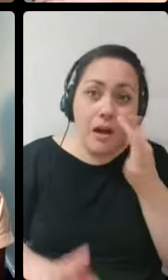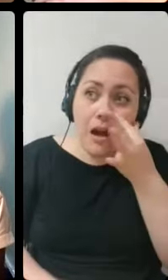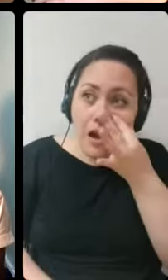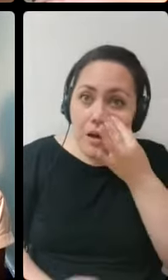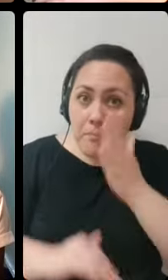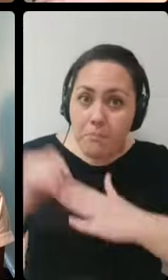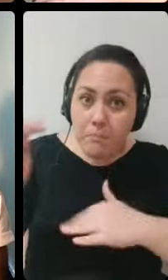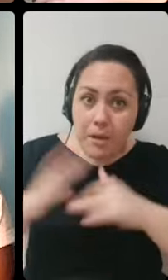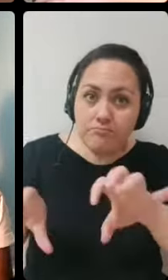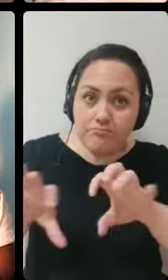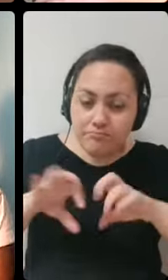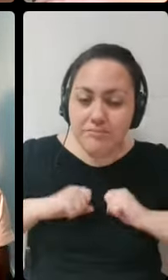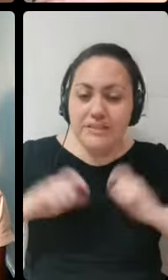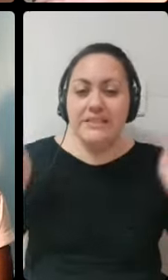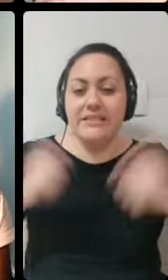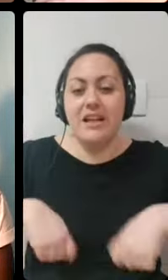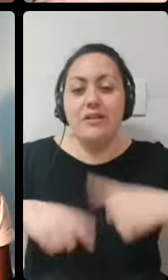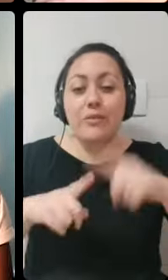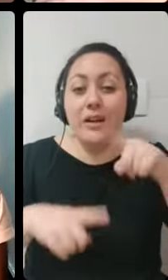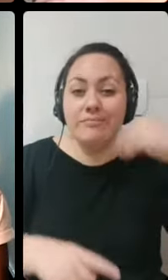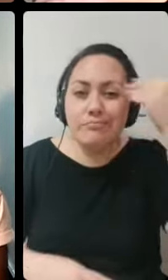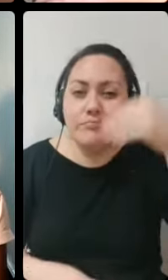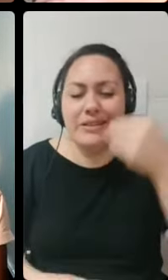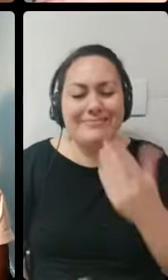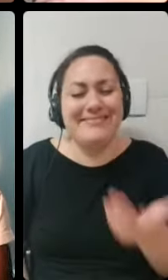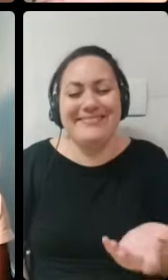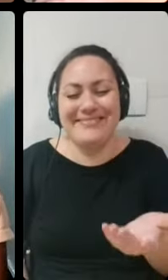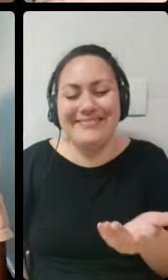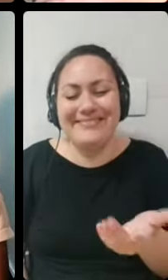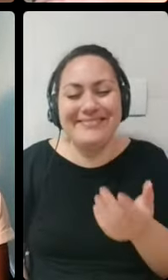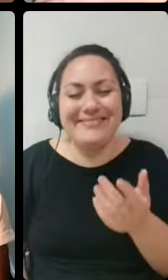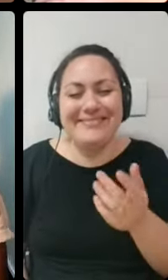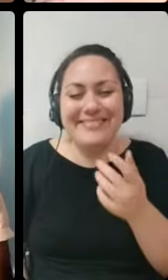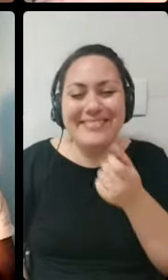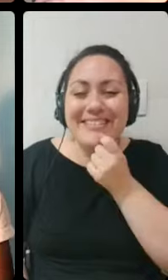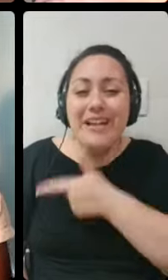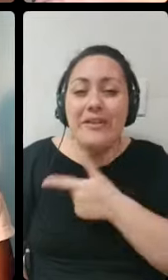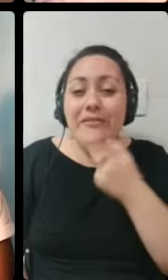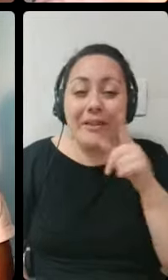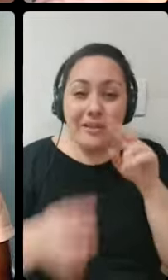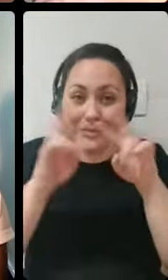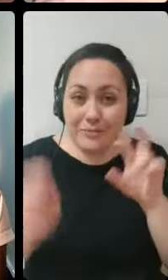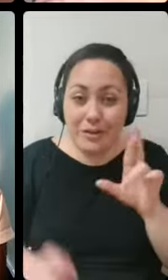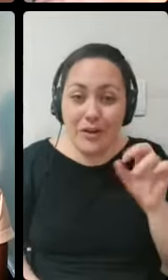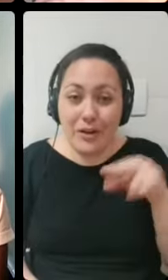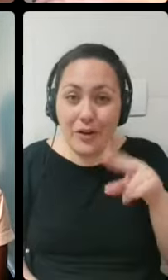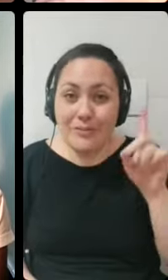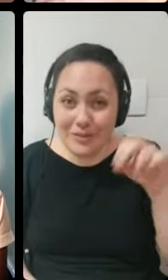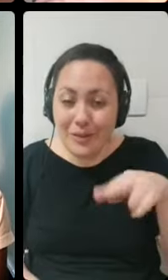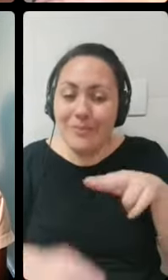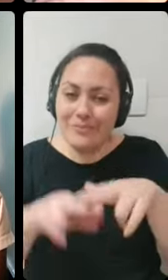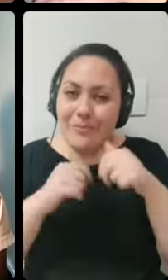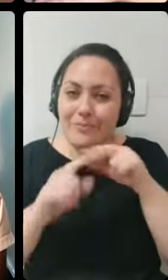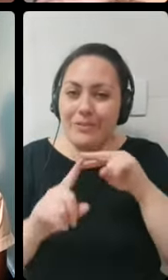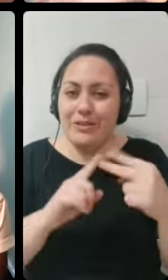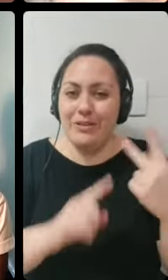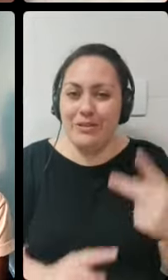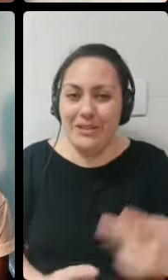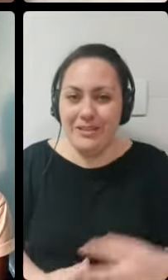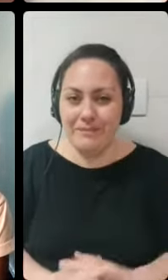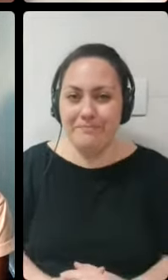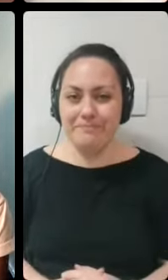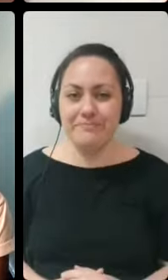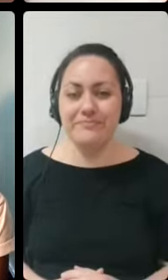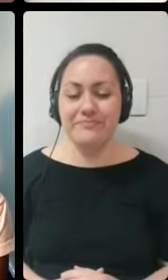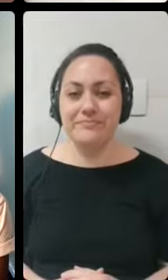de vivência, assim. Então, é bem doido falar do Rondon porque a gente tem essa percepção. Que esse é o impacto